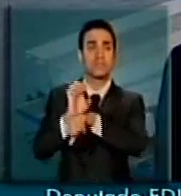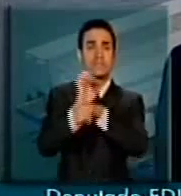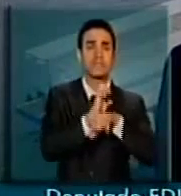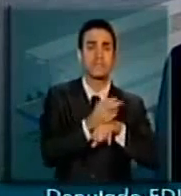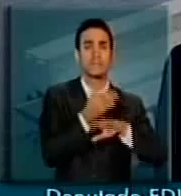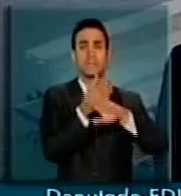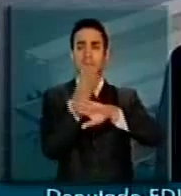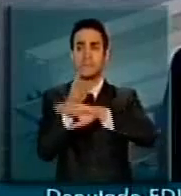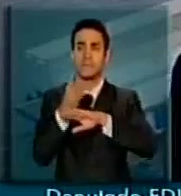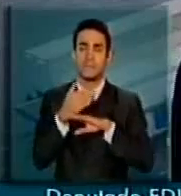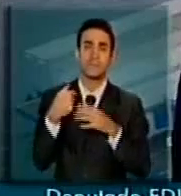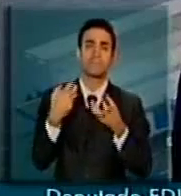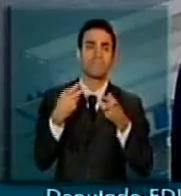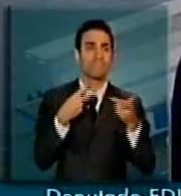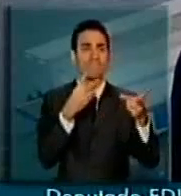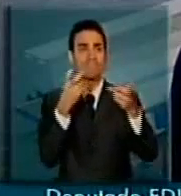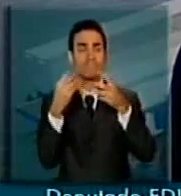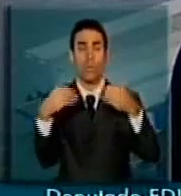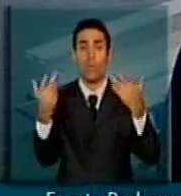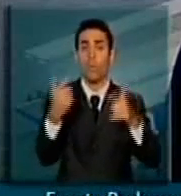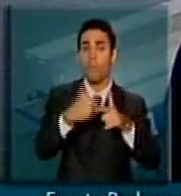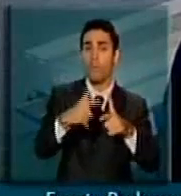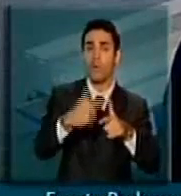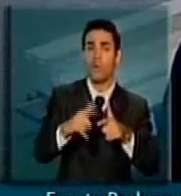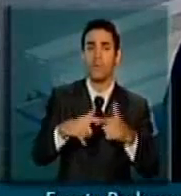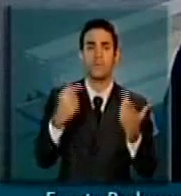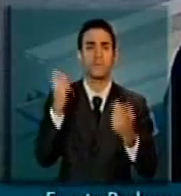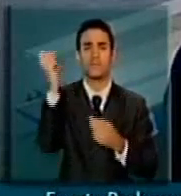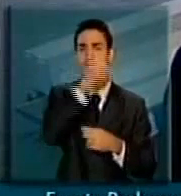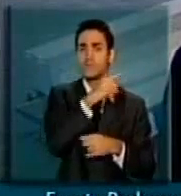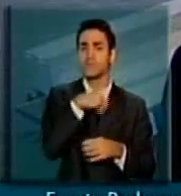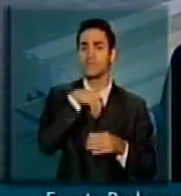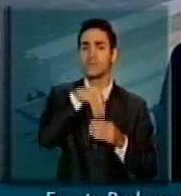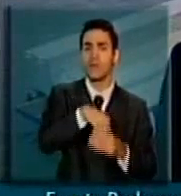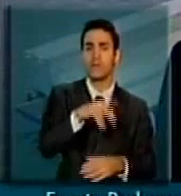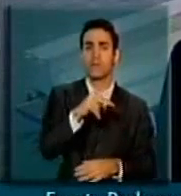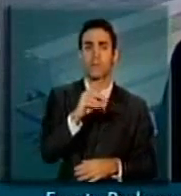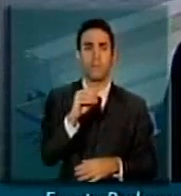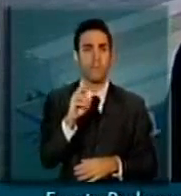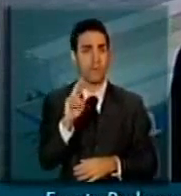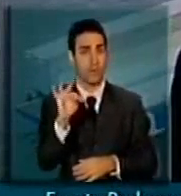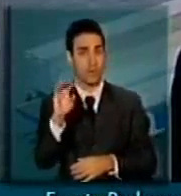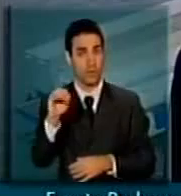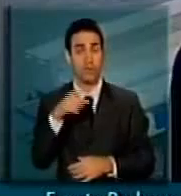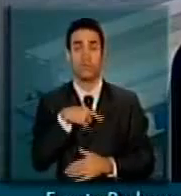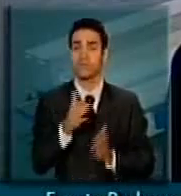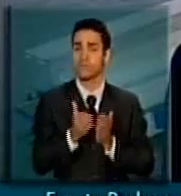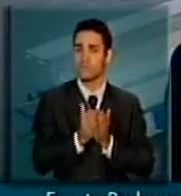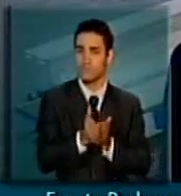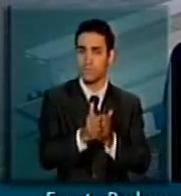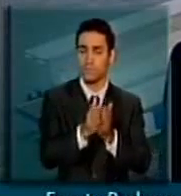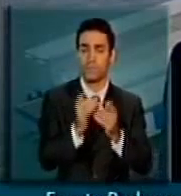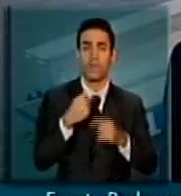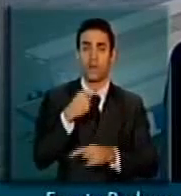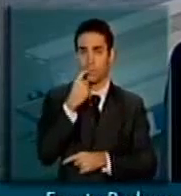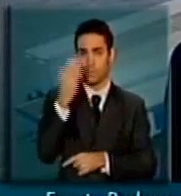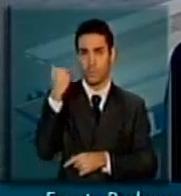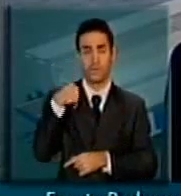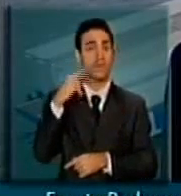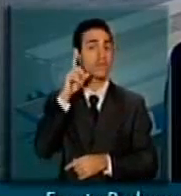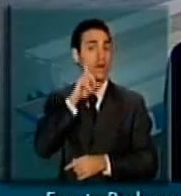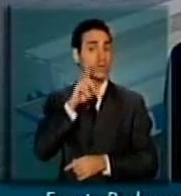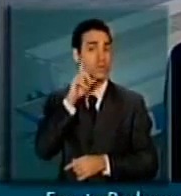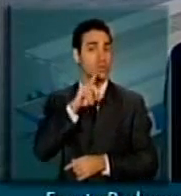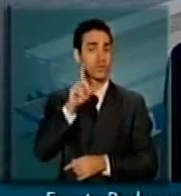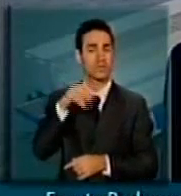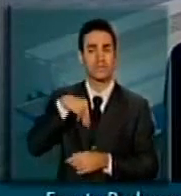problemas e dificuldades dos terminais nacionais. Em recente visita aos Estados Unidos, Complexo Hidroviário